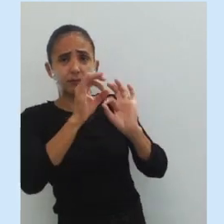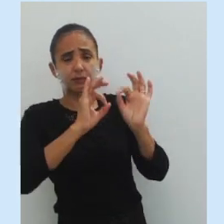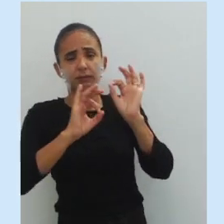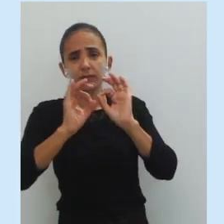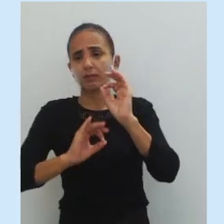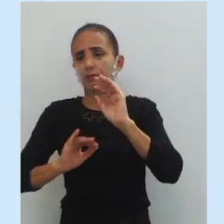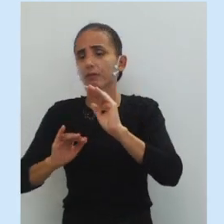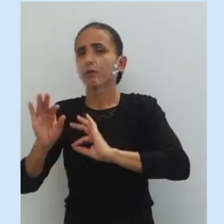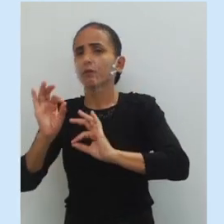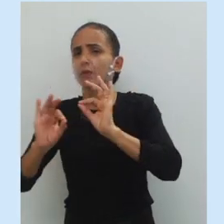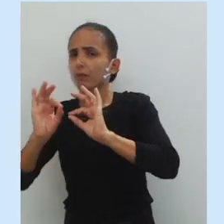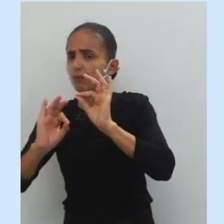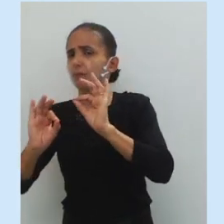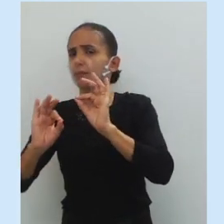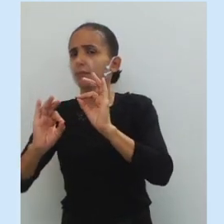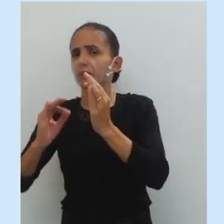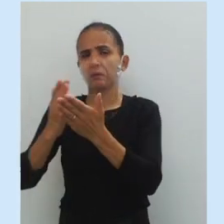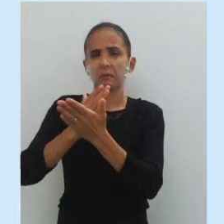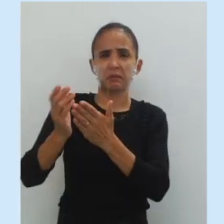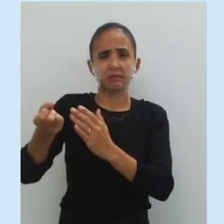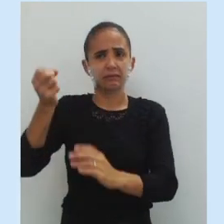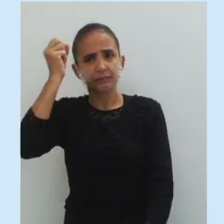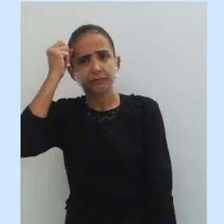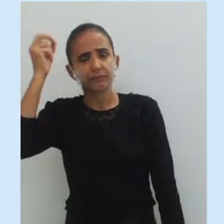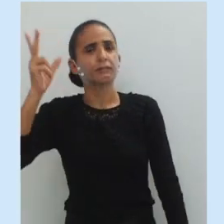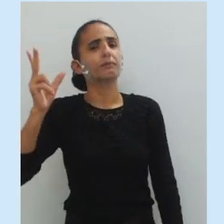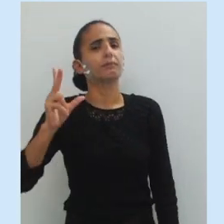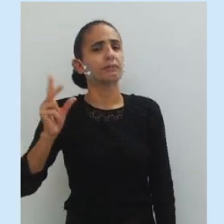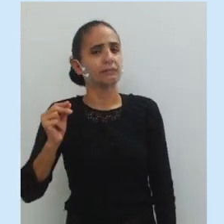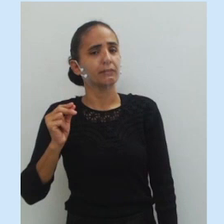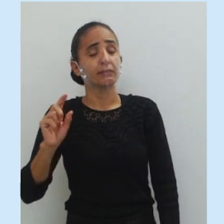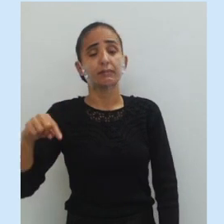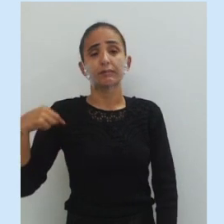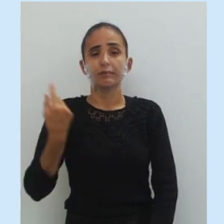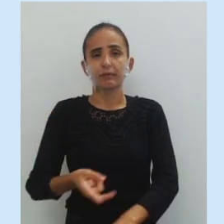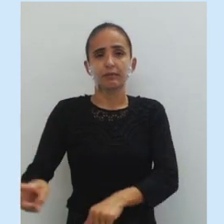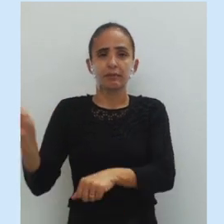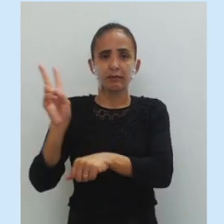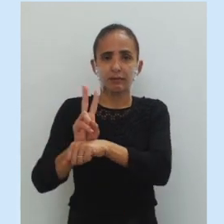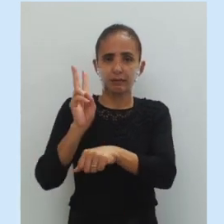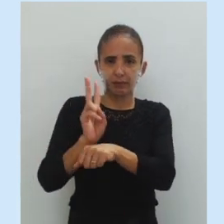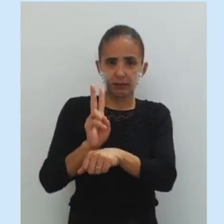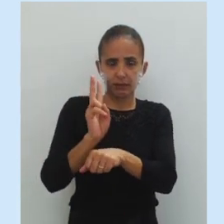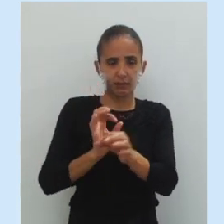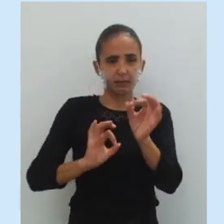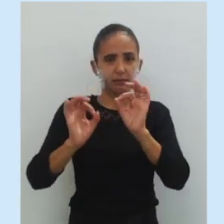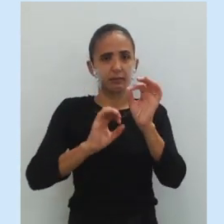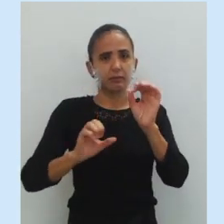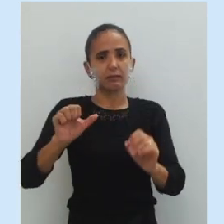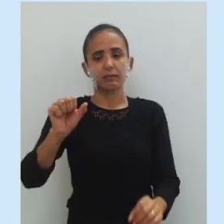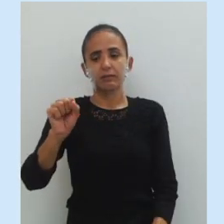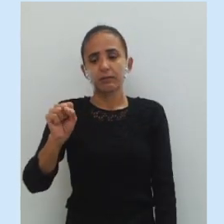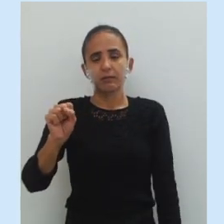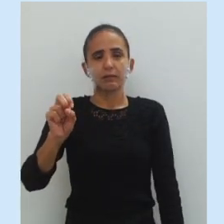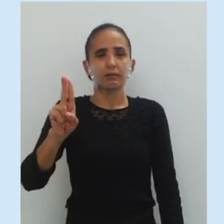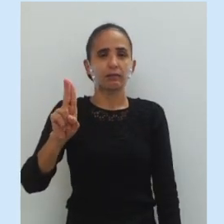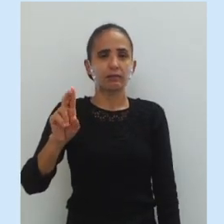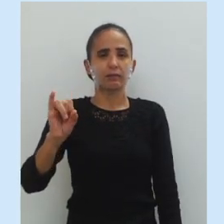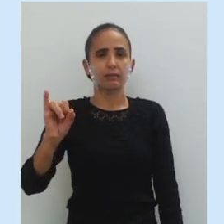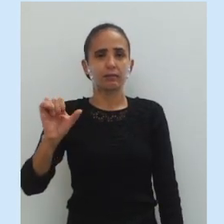à concorrência desleal. E quando a gente fala de proteção sui generis, a gente está falando